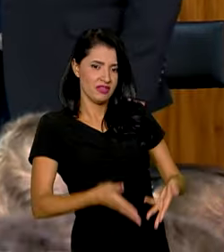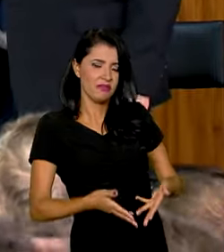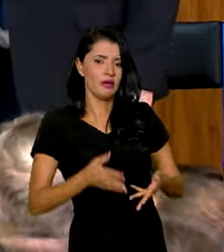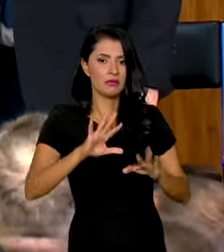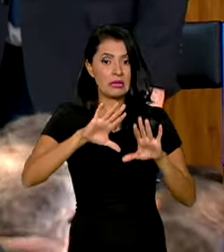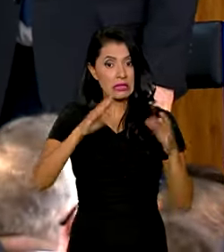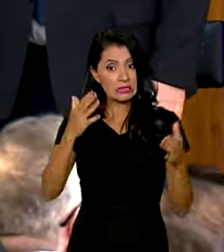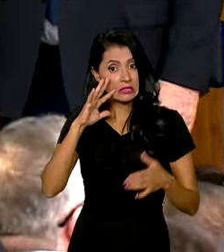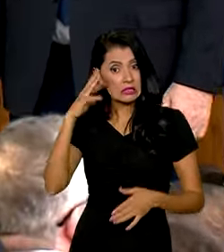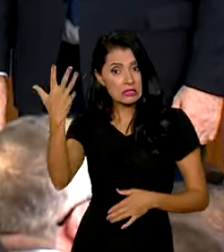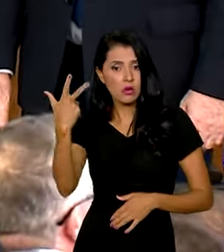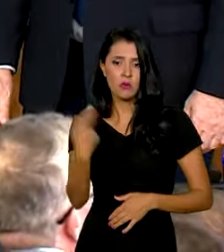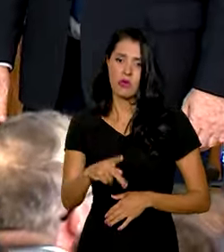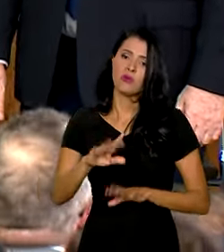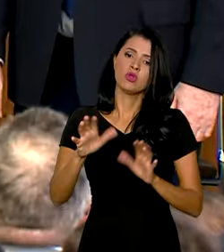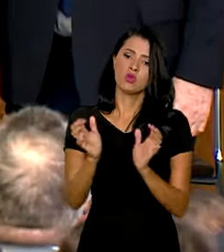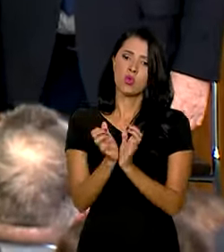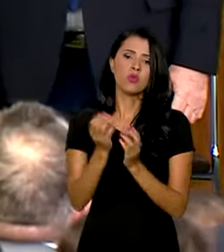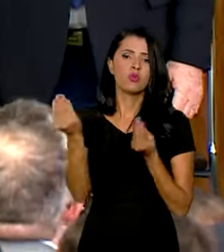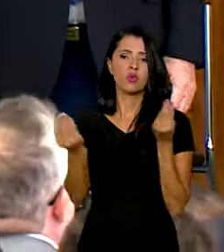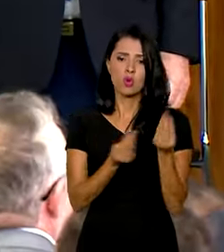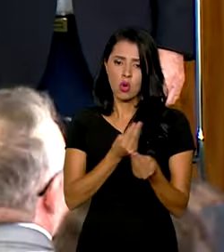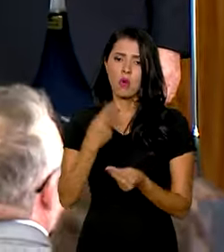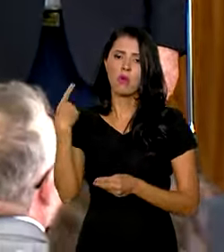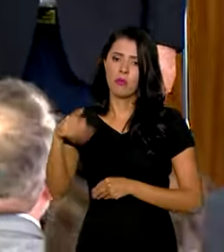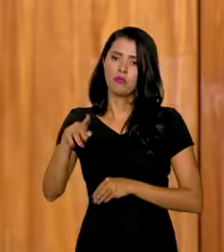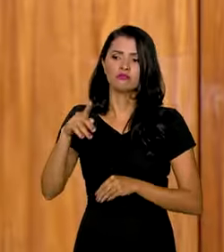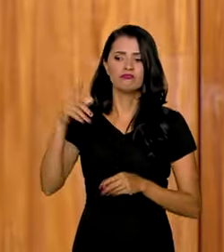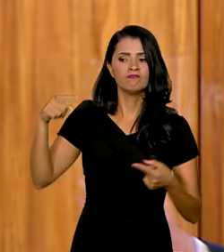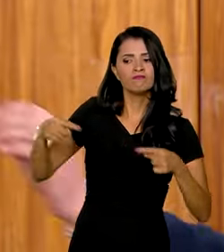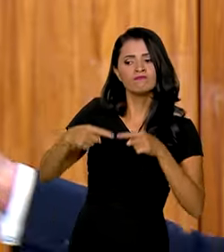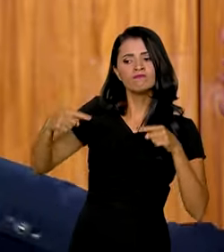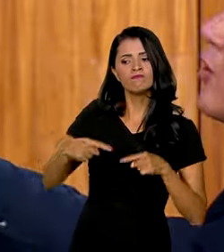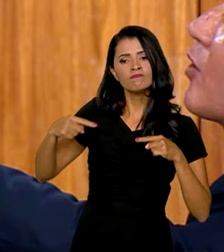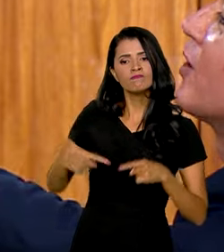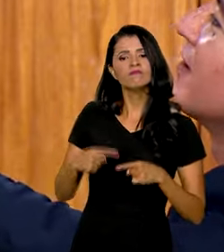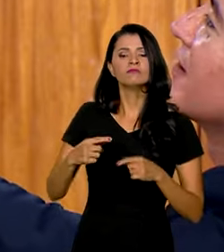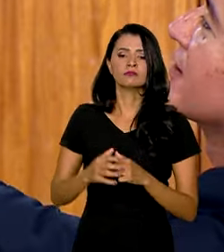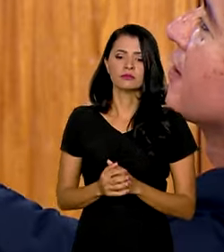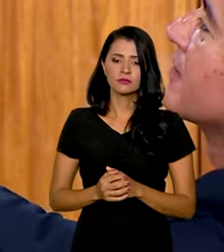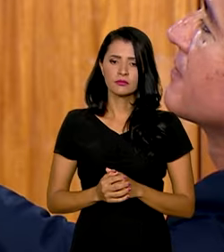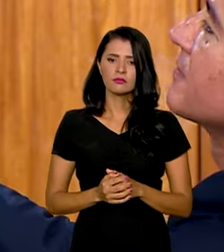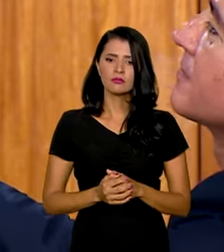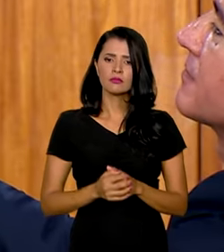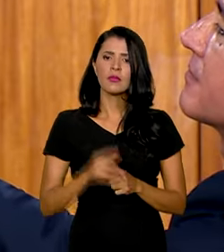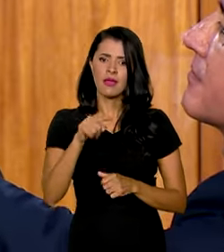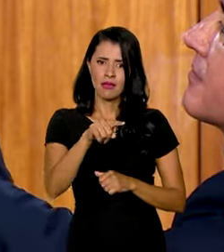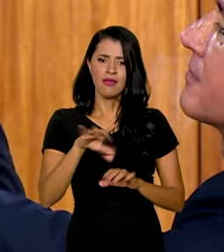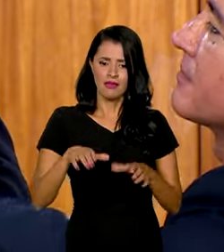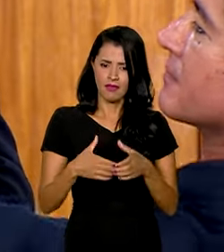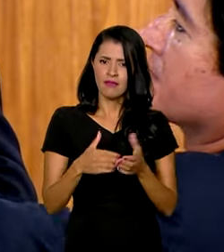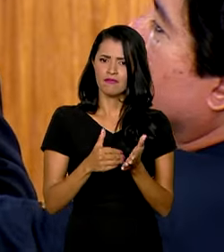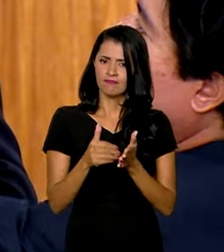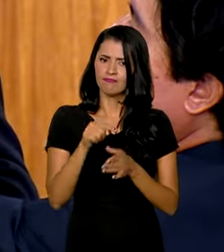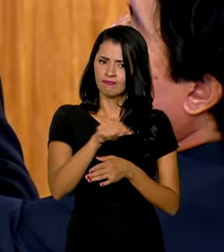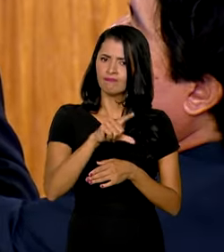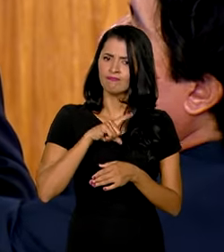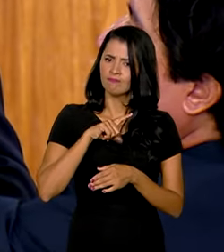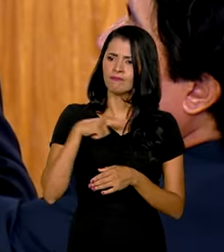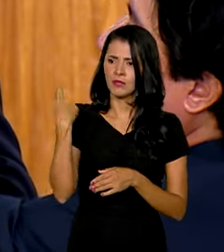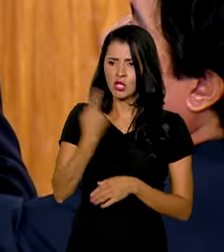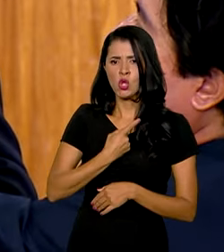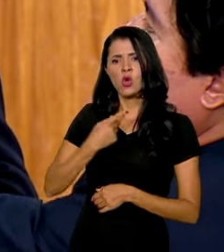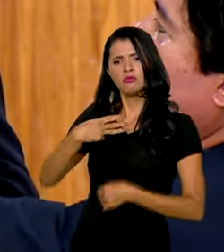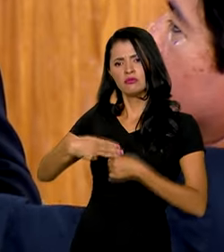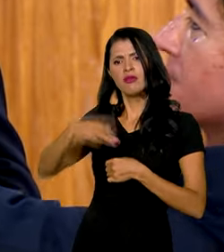decisões do grupo devem ser tomadas por consenso. Essa iniciativa é uma iniciativa, para nós,